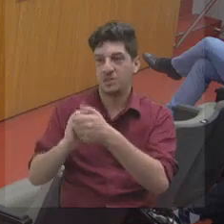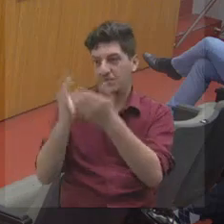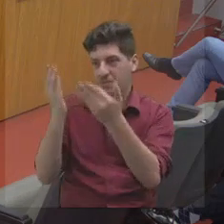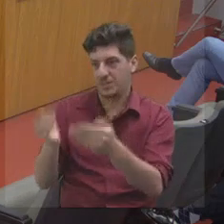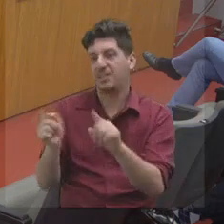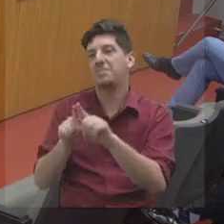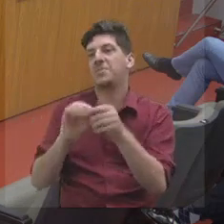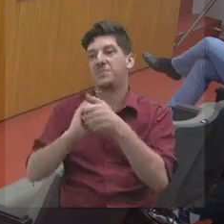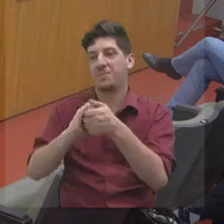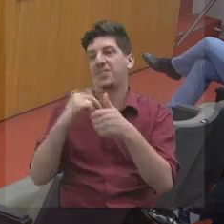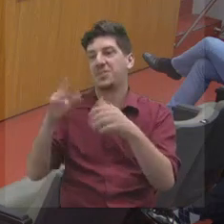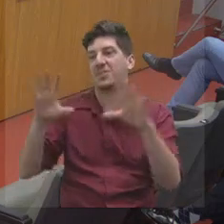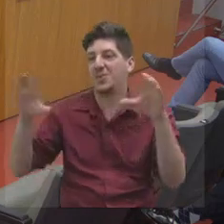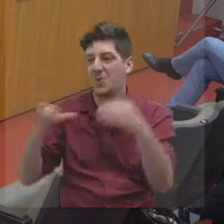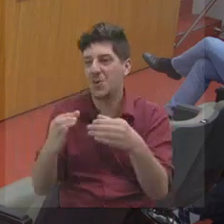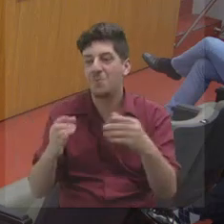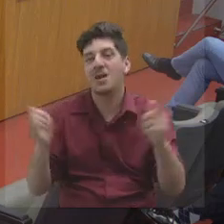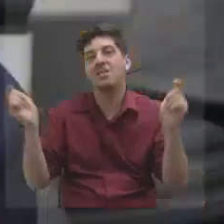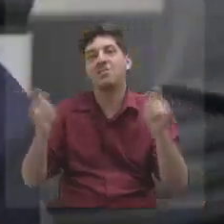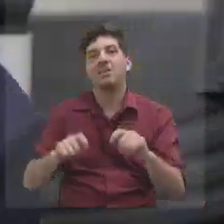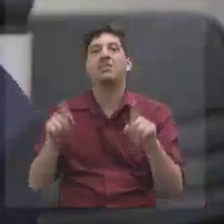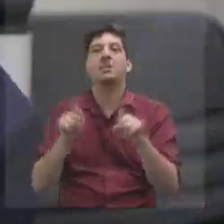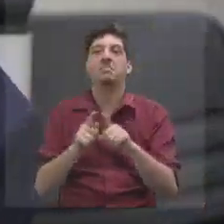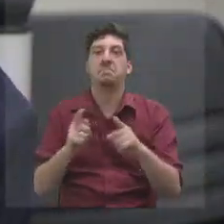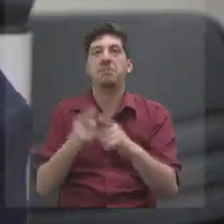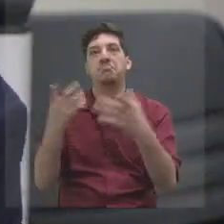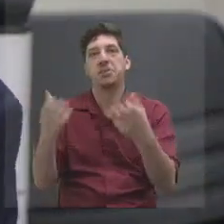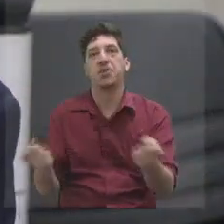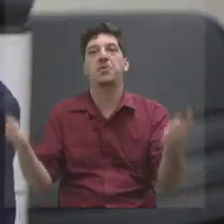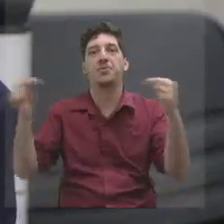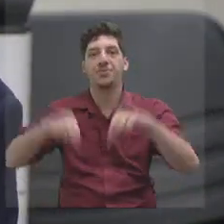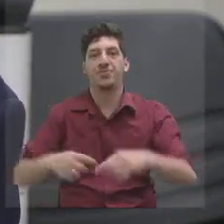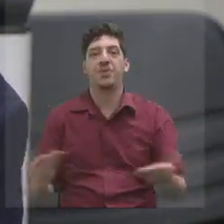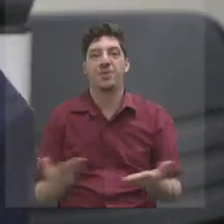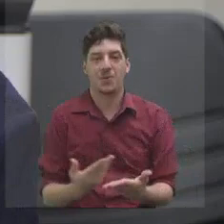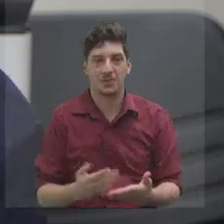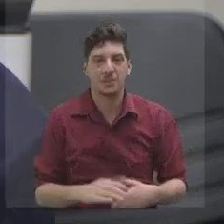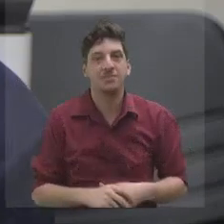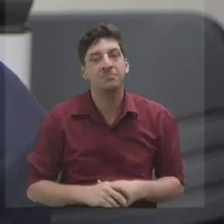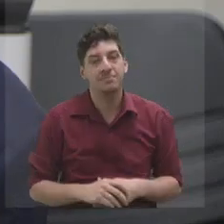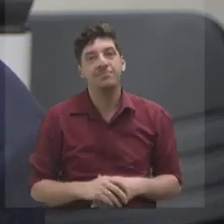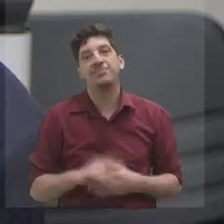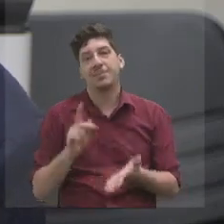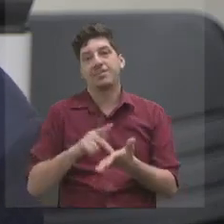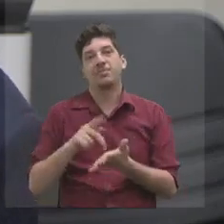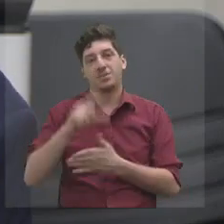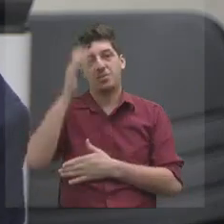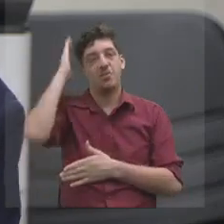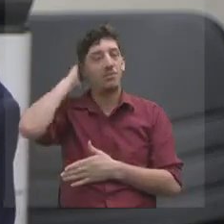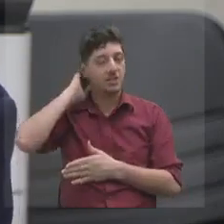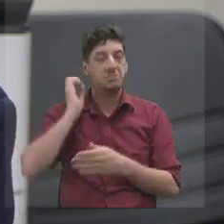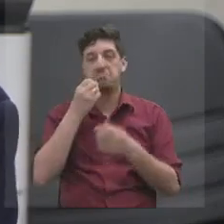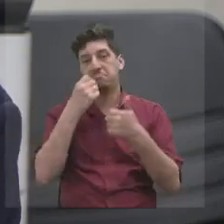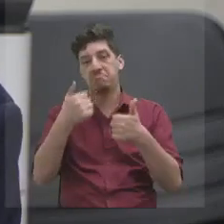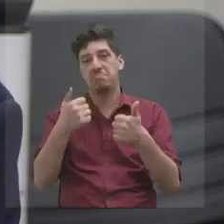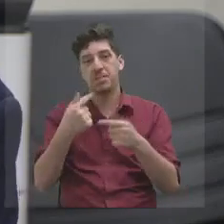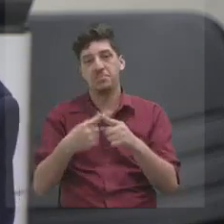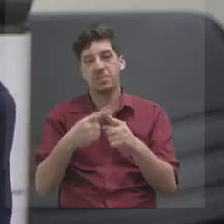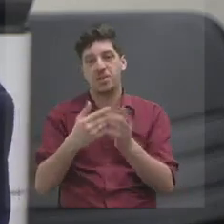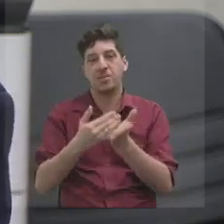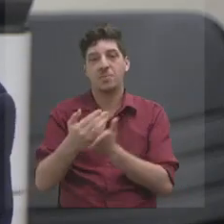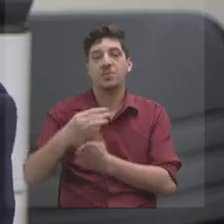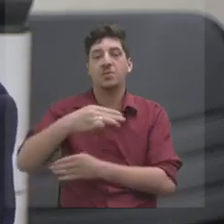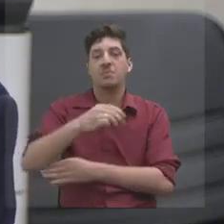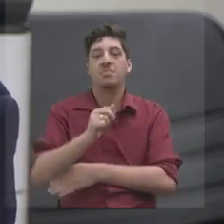pela capacidade pela forma de nos atender e vai Governador realmente tem sido muito feliz porque começou com o Marco Antônio o Marco